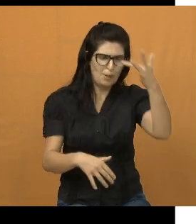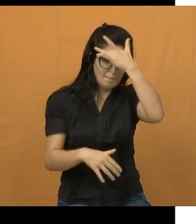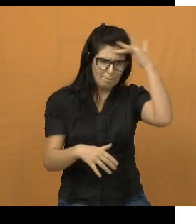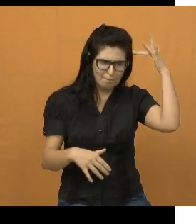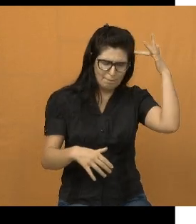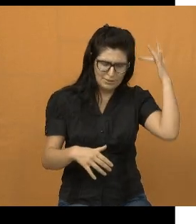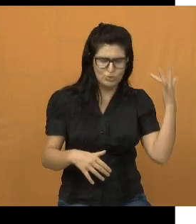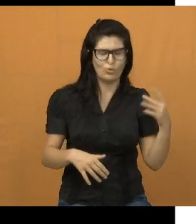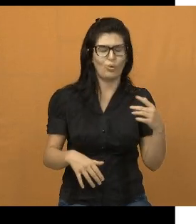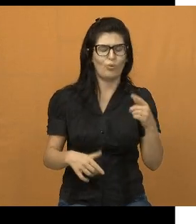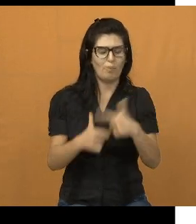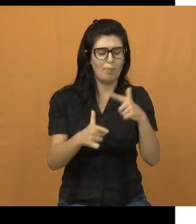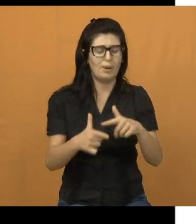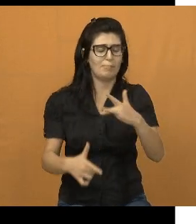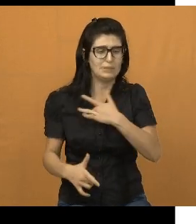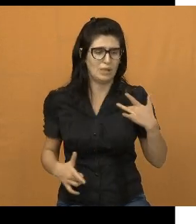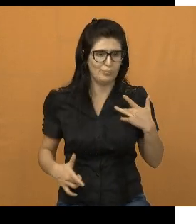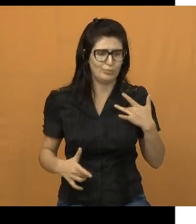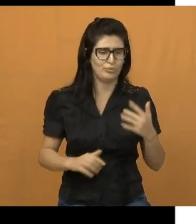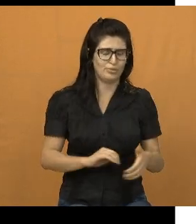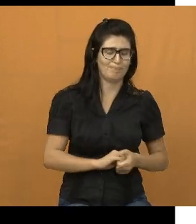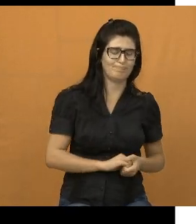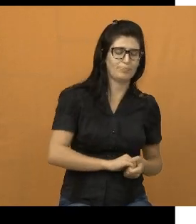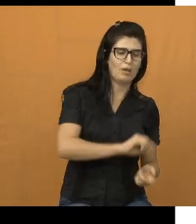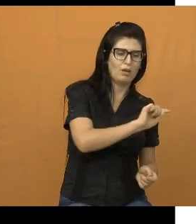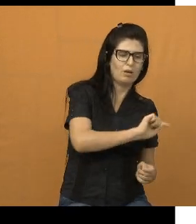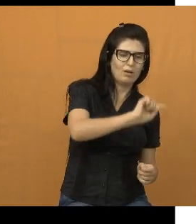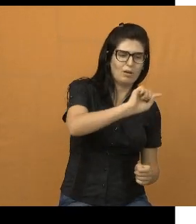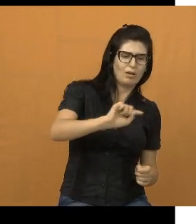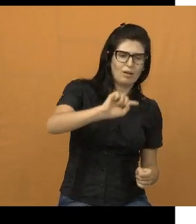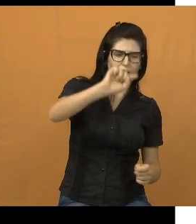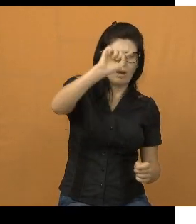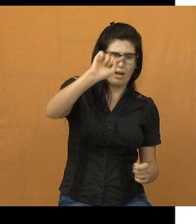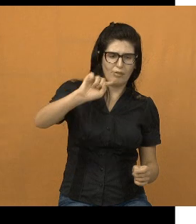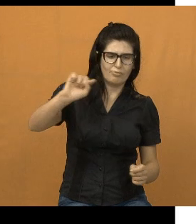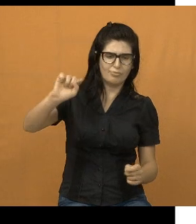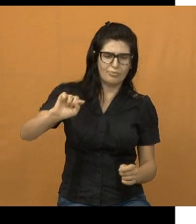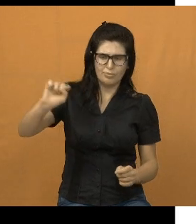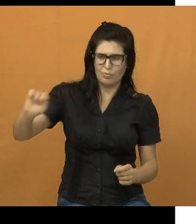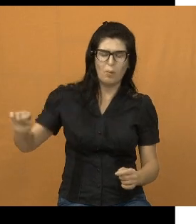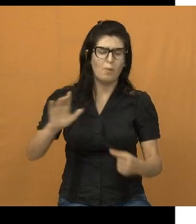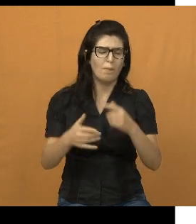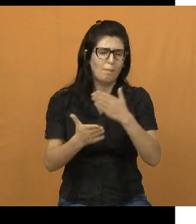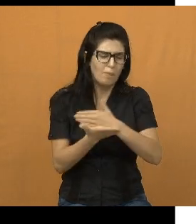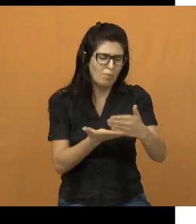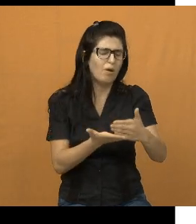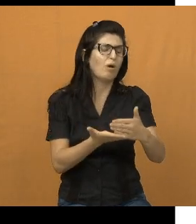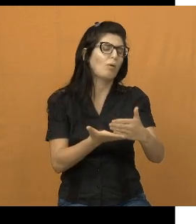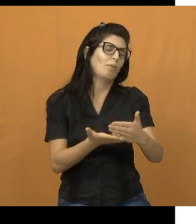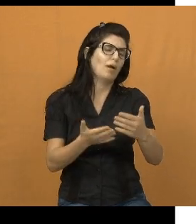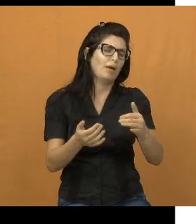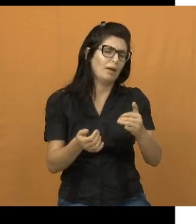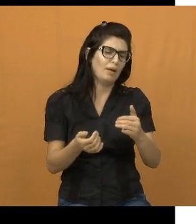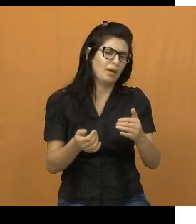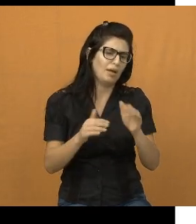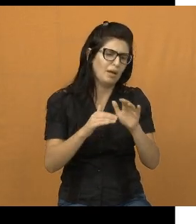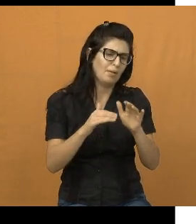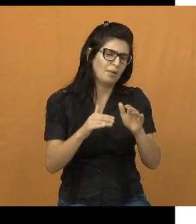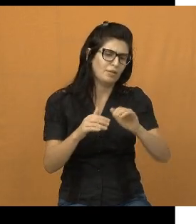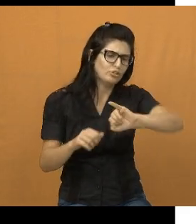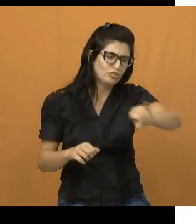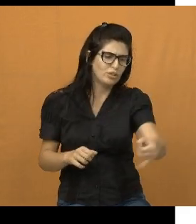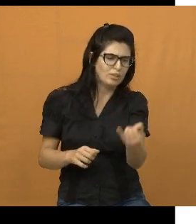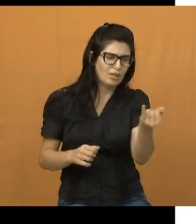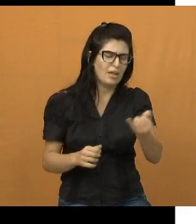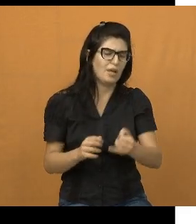Produção do laboratório municipal, o gráfico revela que nós iniciamos janeiro, fevereiro, mantendo